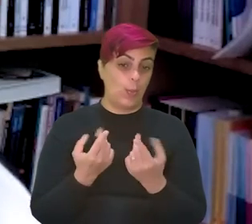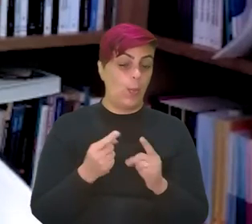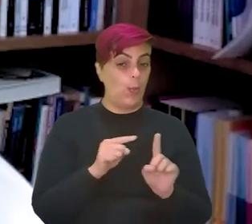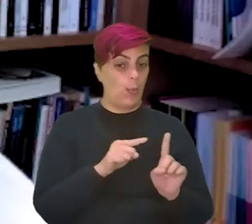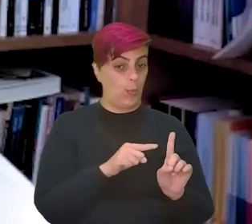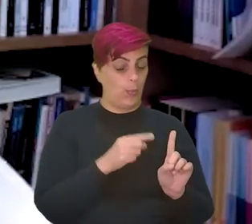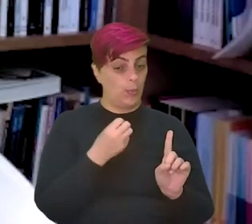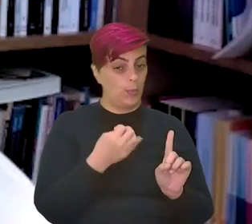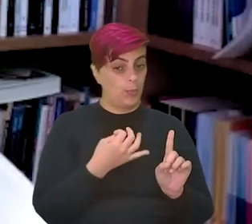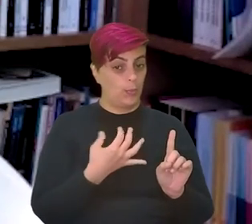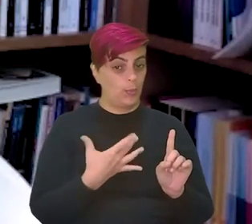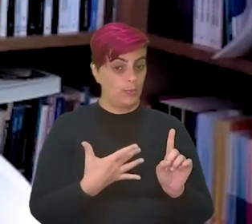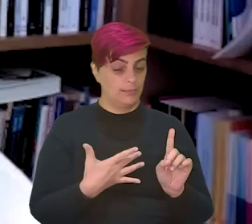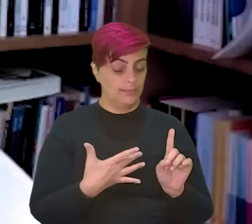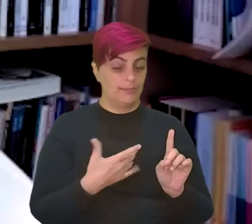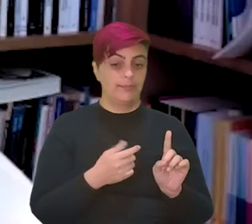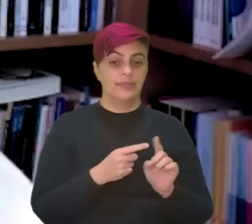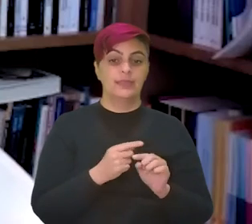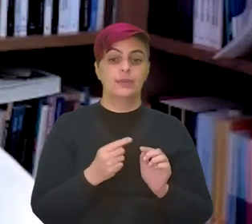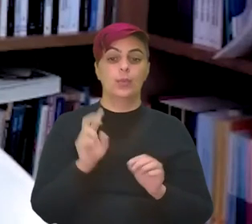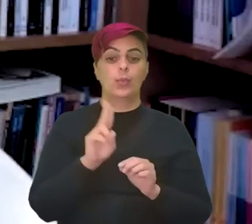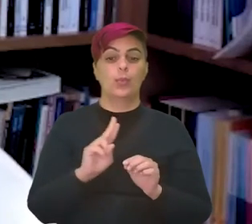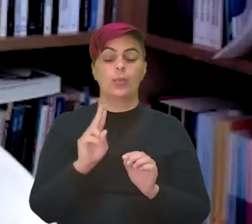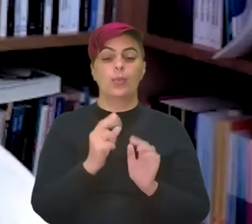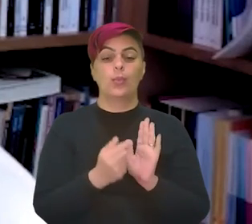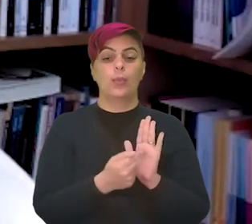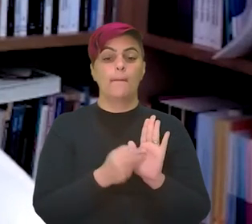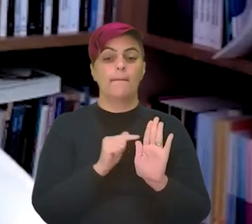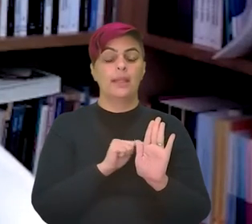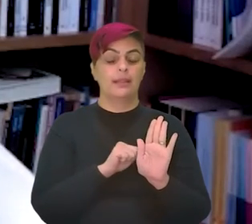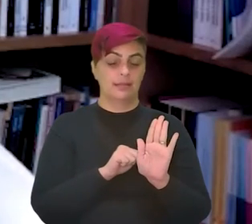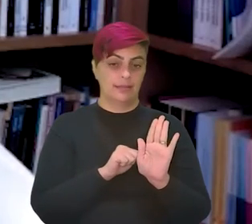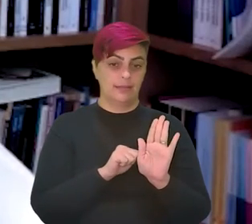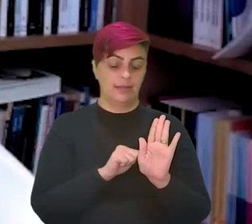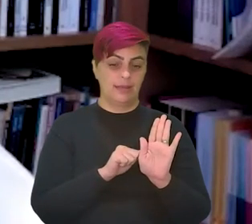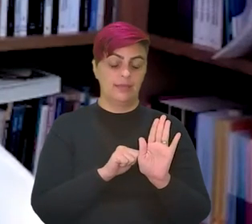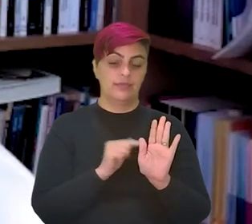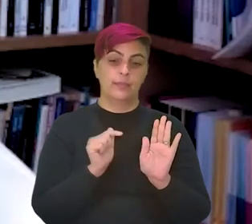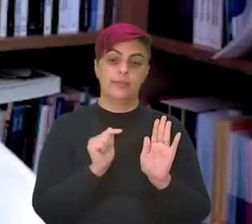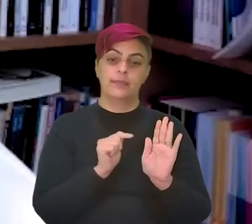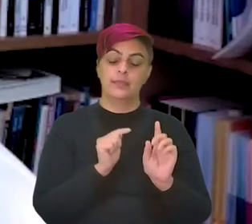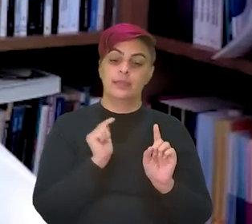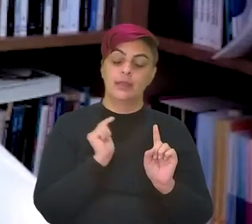como ele diz, né? Ele fica, a metáfora de que ele fica